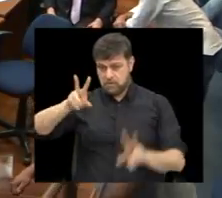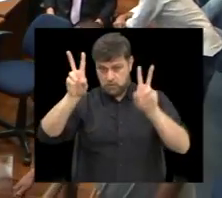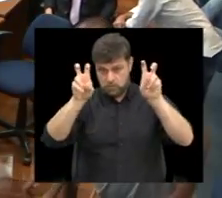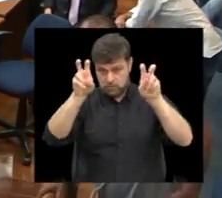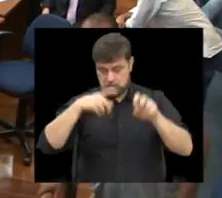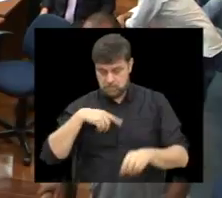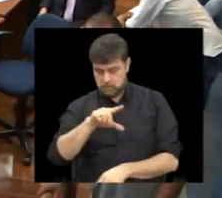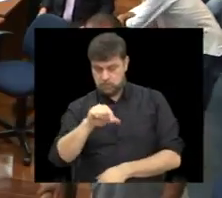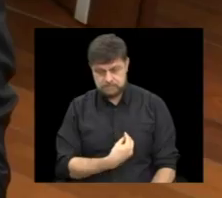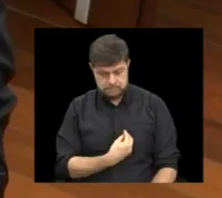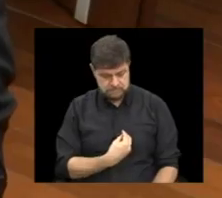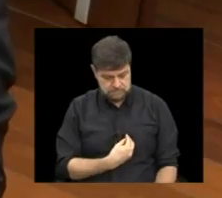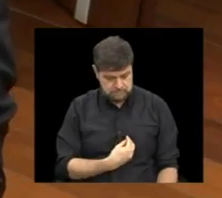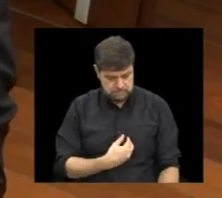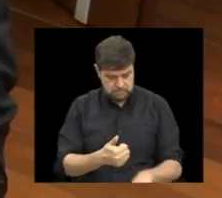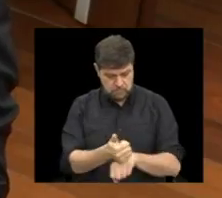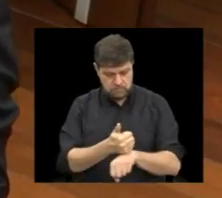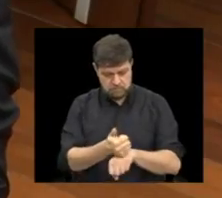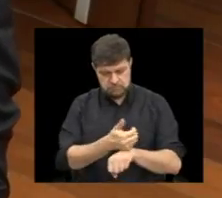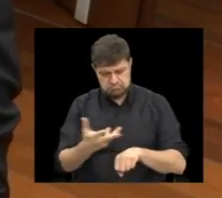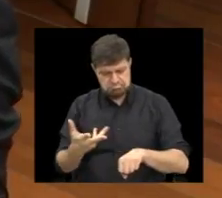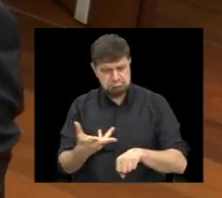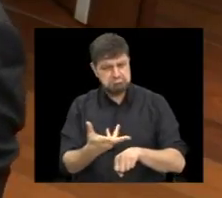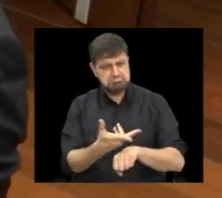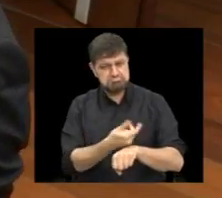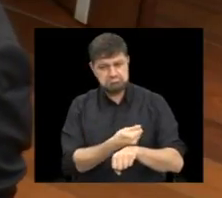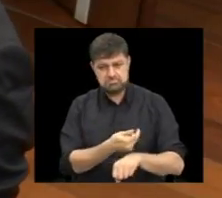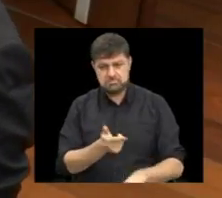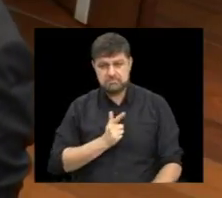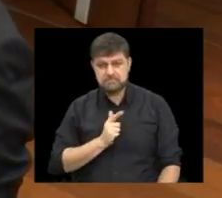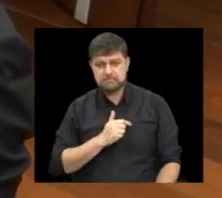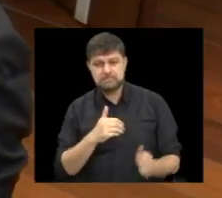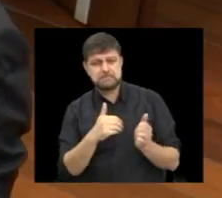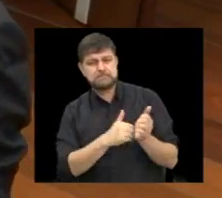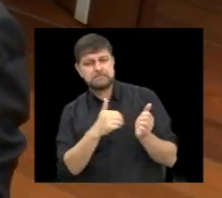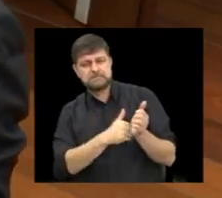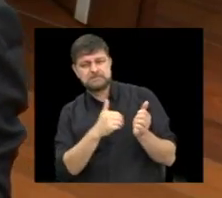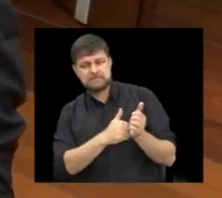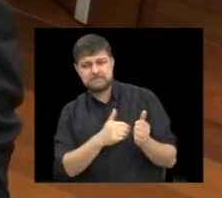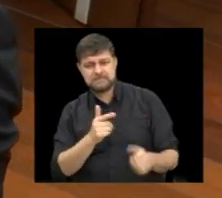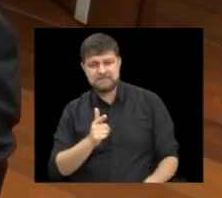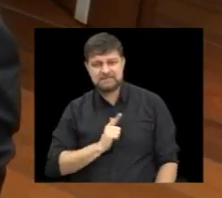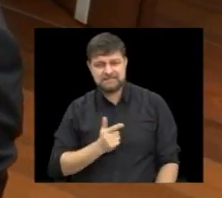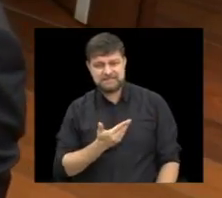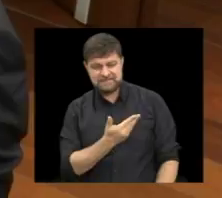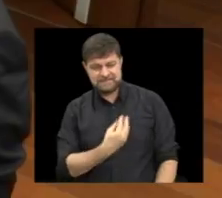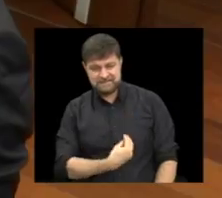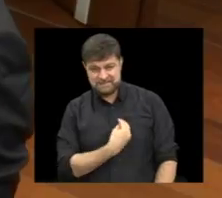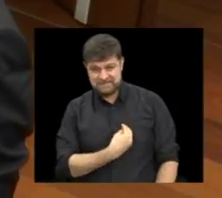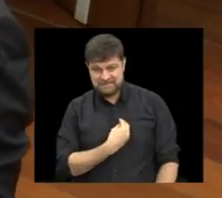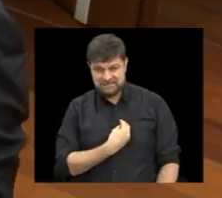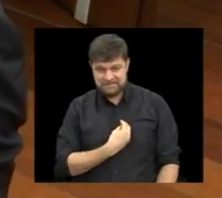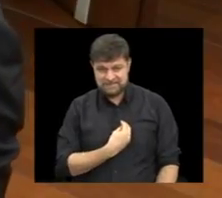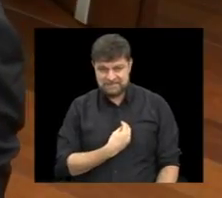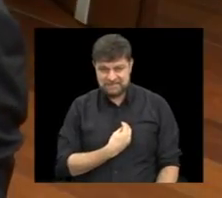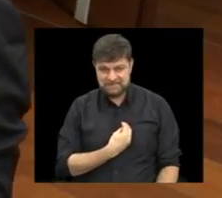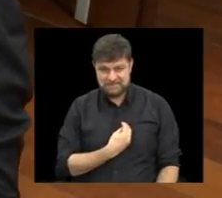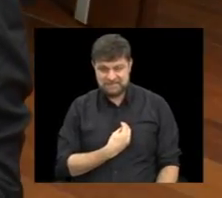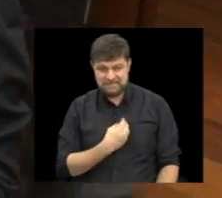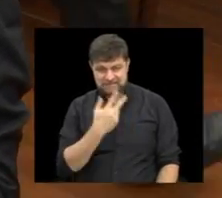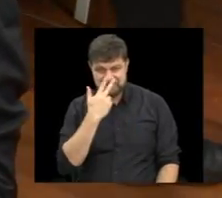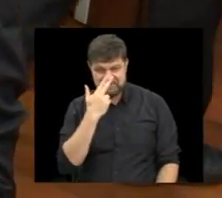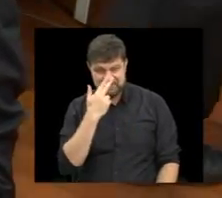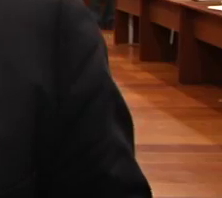de 2.000 UFIX para as lotéricas que não cumprirem a legislação. Em caso de reincidência, o estabelecimento